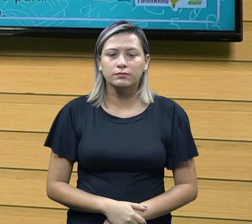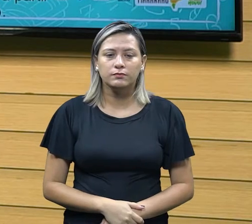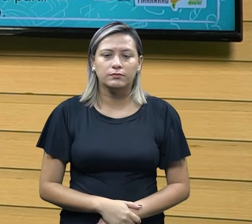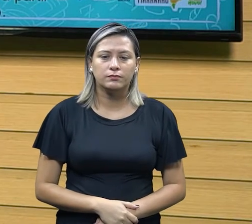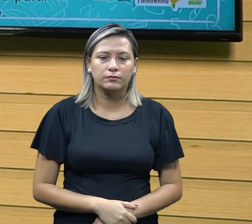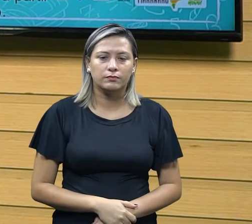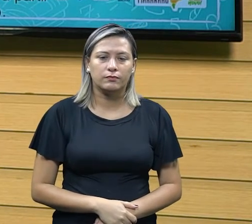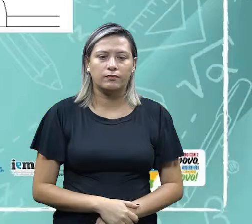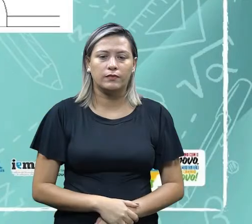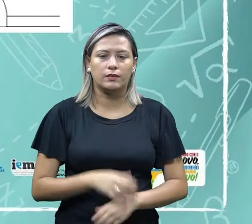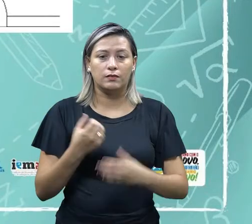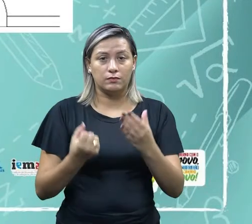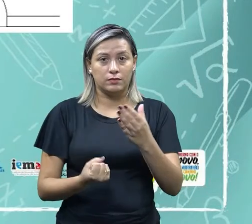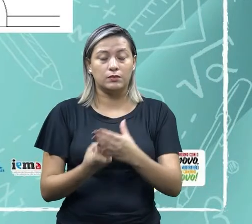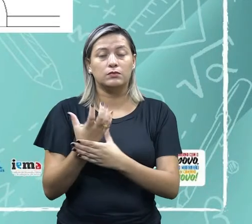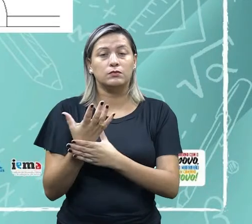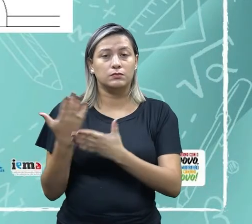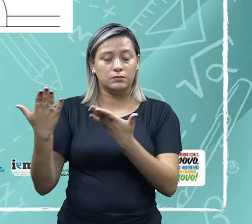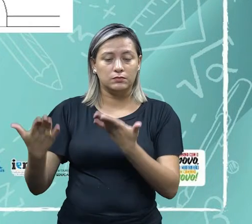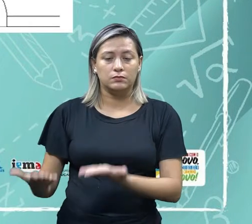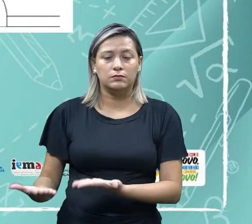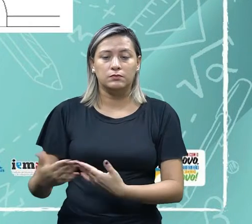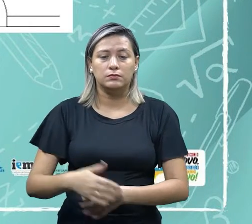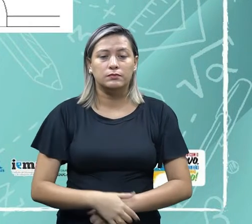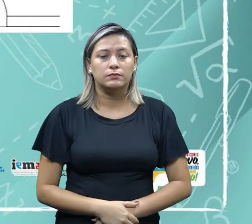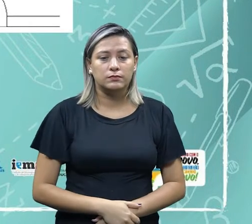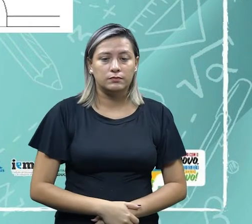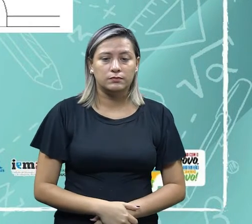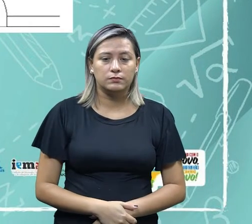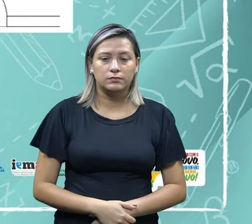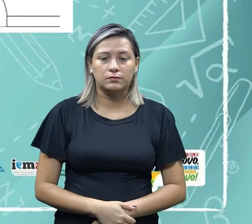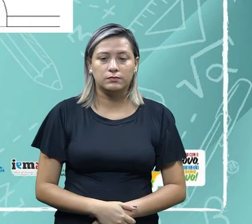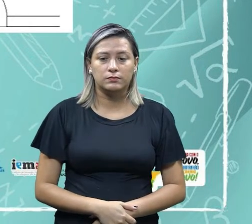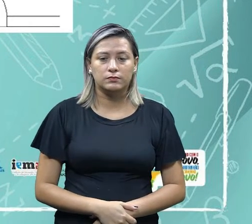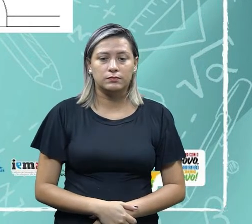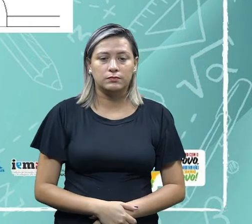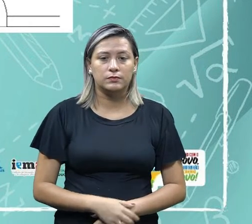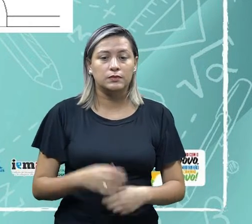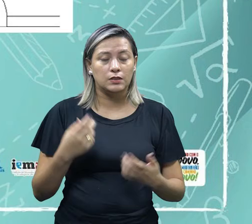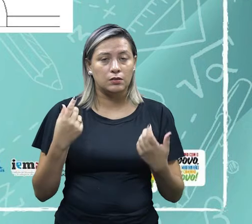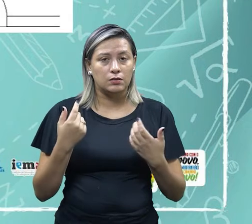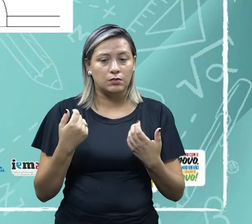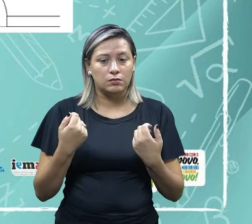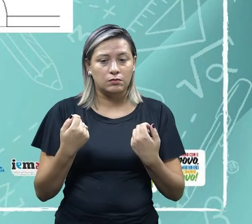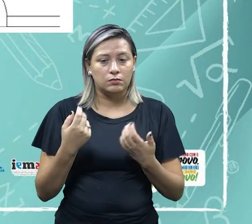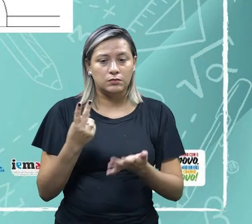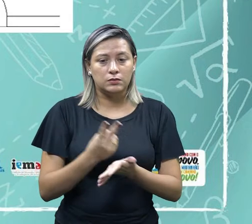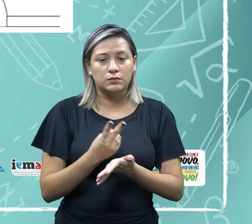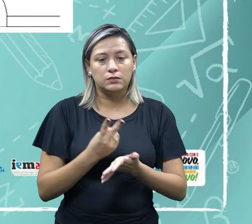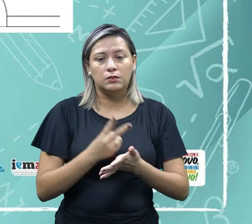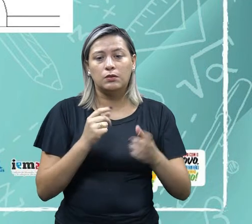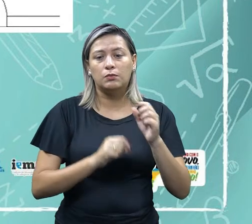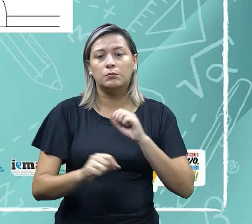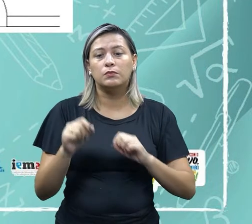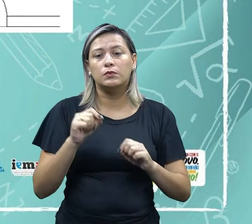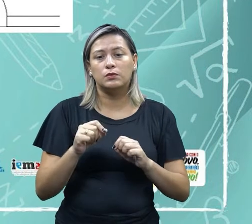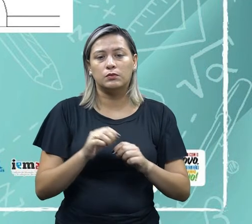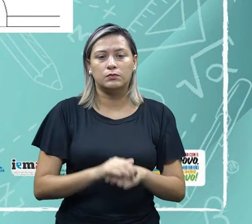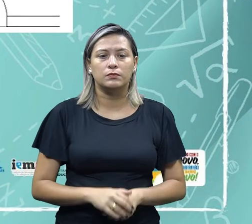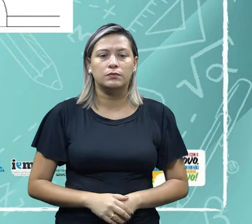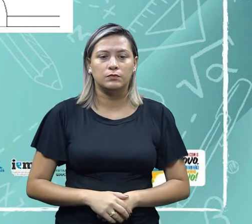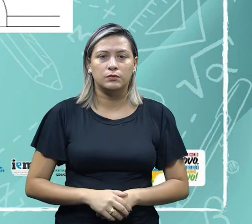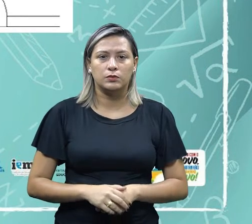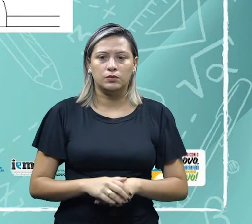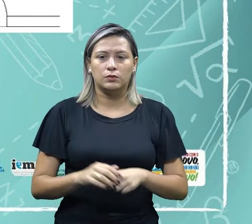final das contas, será formado o arco, ó. Lembrando que sempre que criar o arco, a partir do centro, ele gira